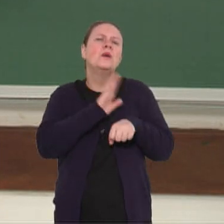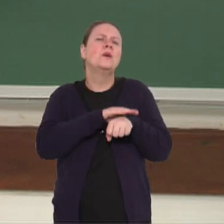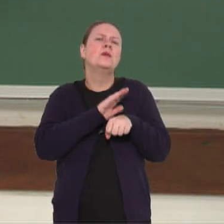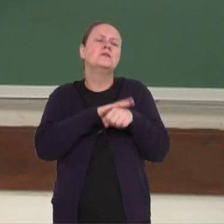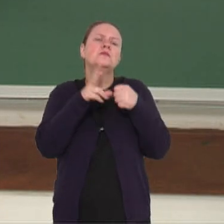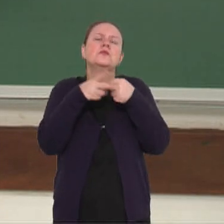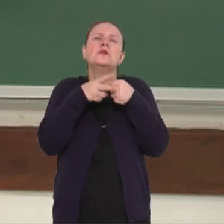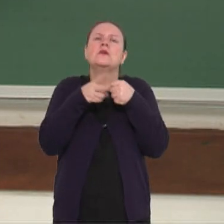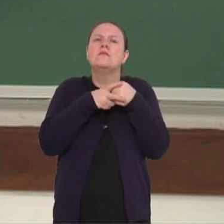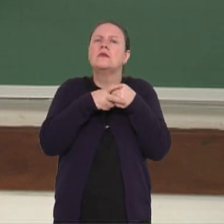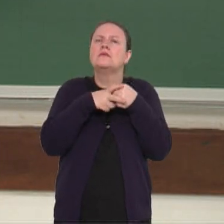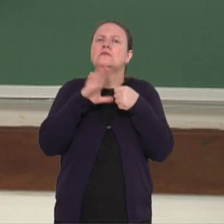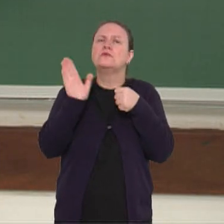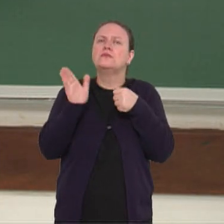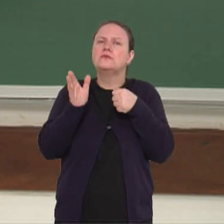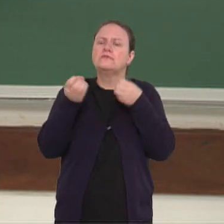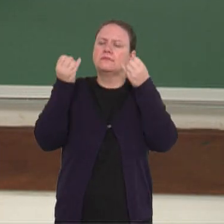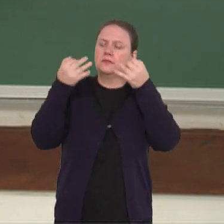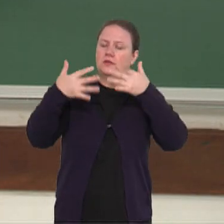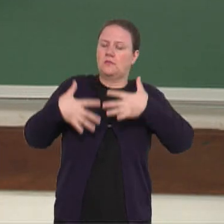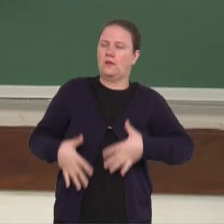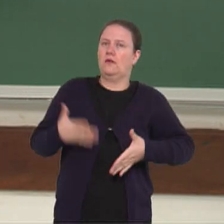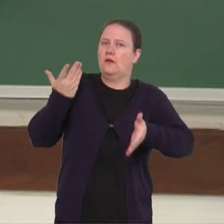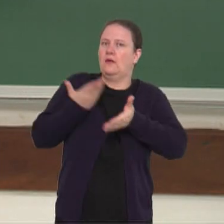verbal que a gente trabalhou a aula inteira.